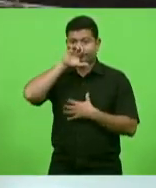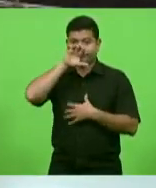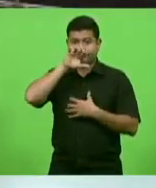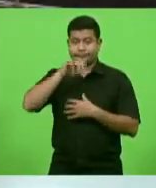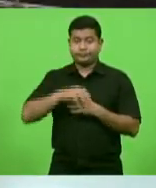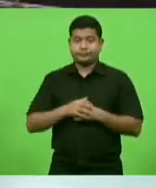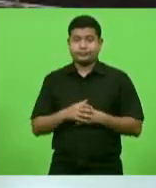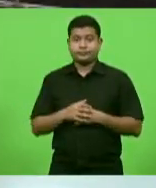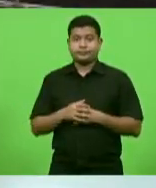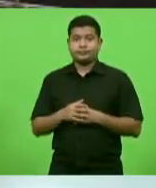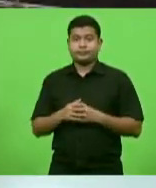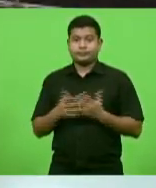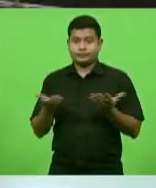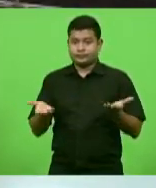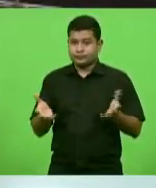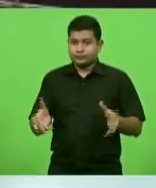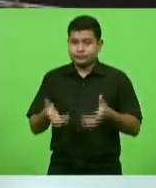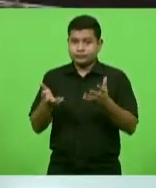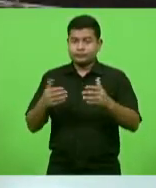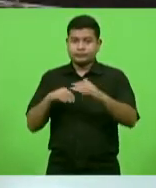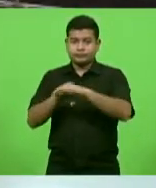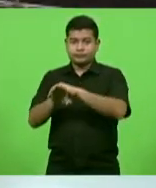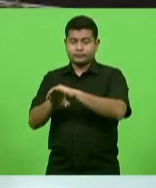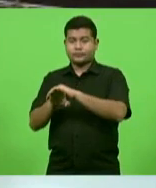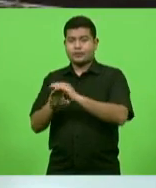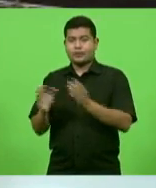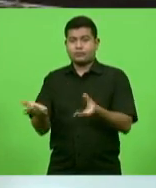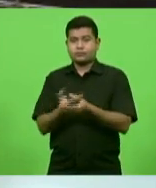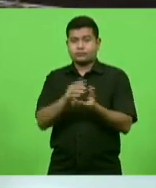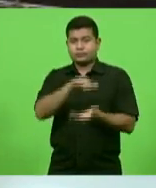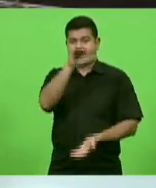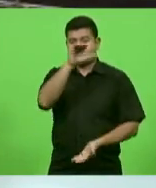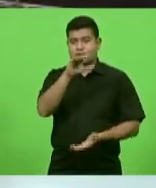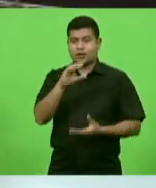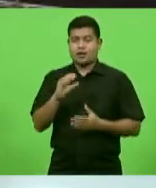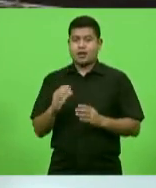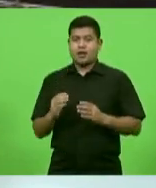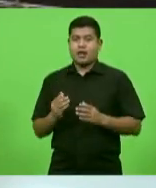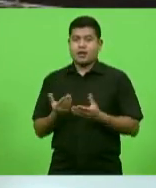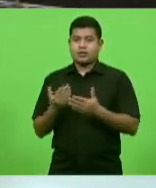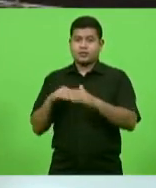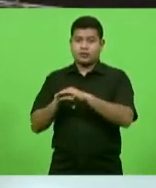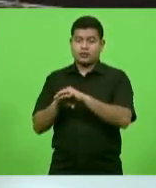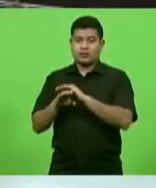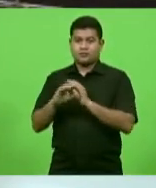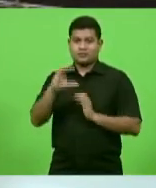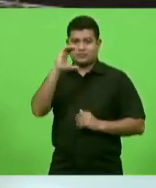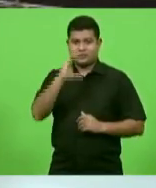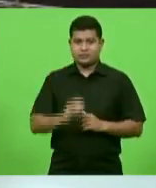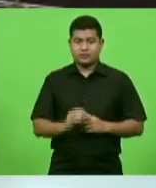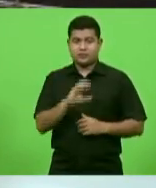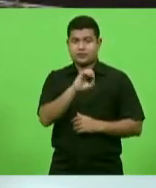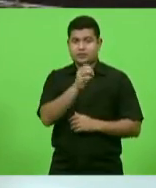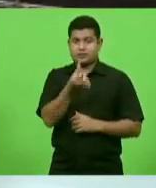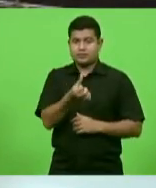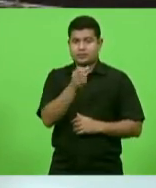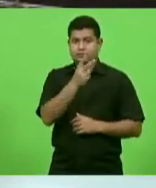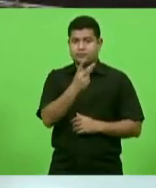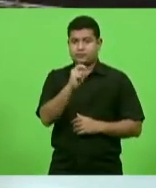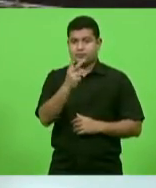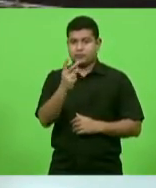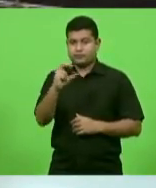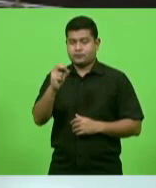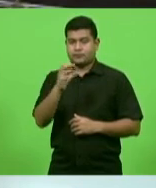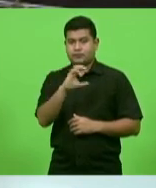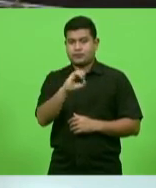procura a promoção de arquivamento dos Autos do inquérito civil nº 06 20 2000